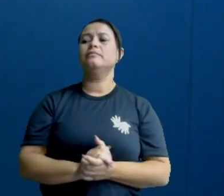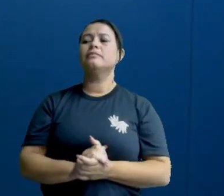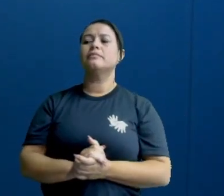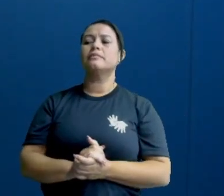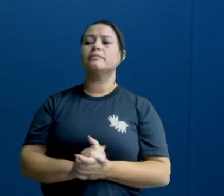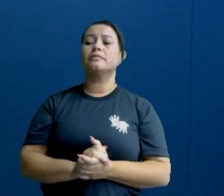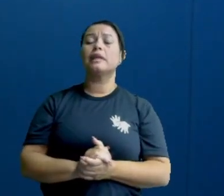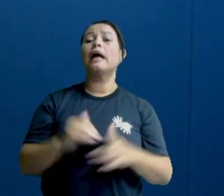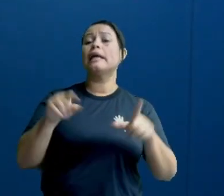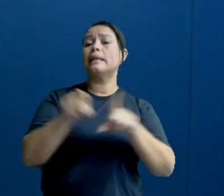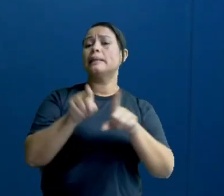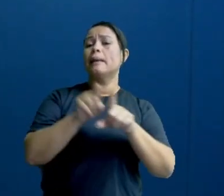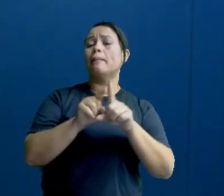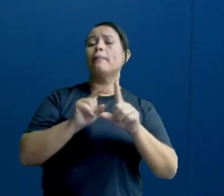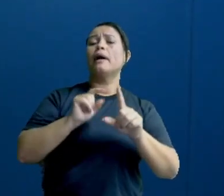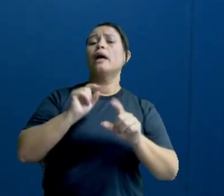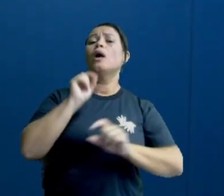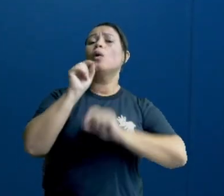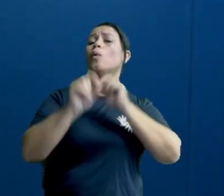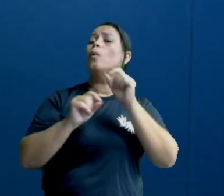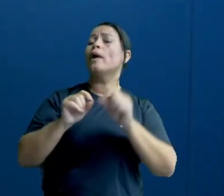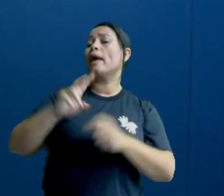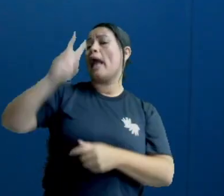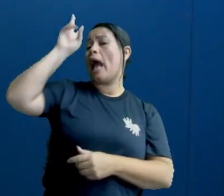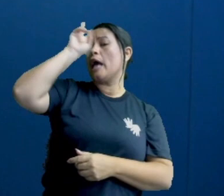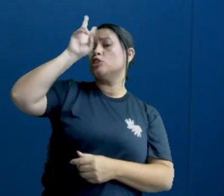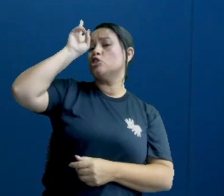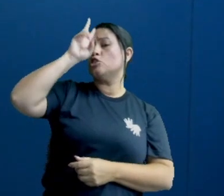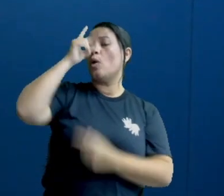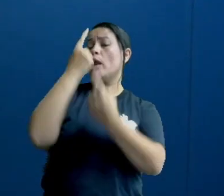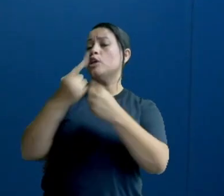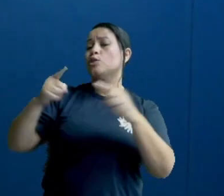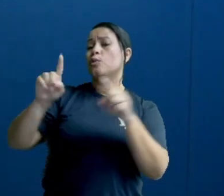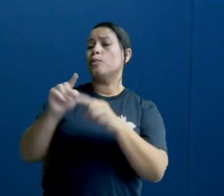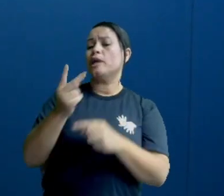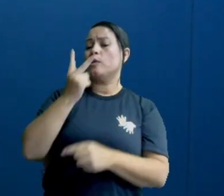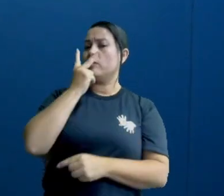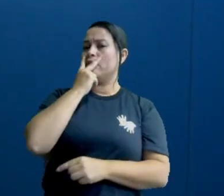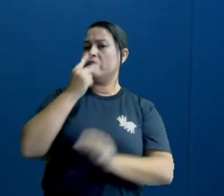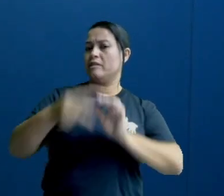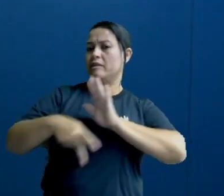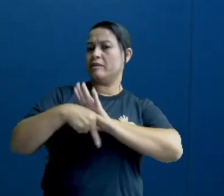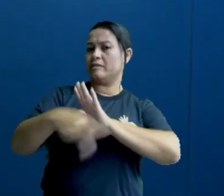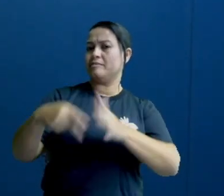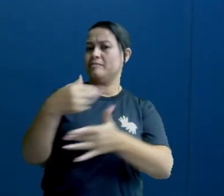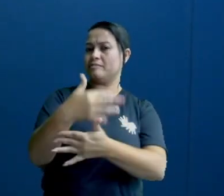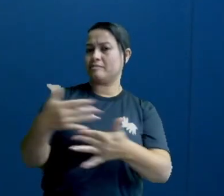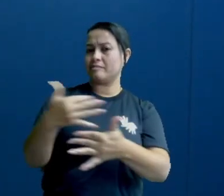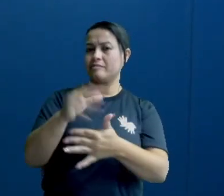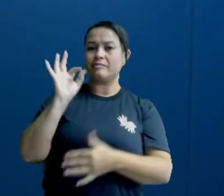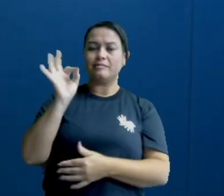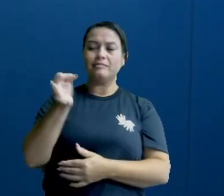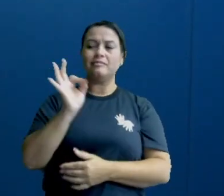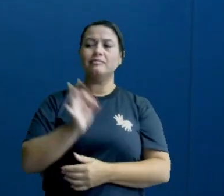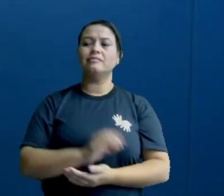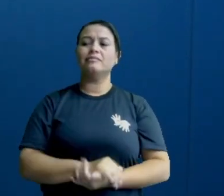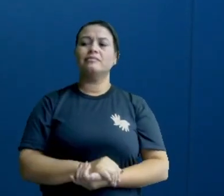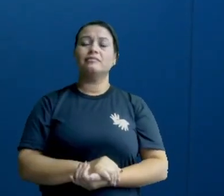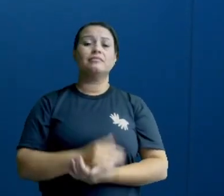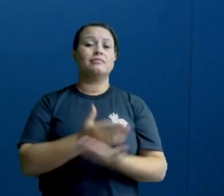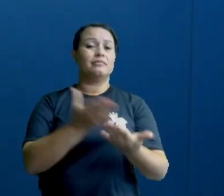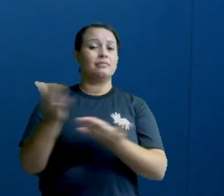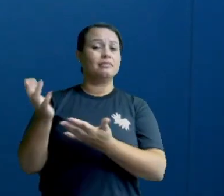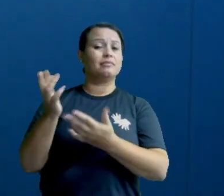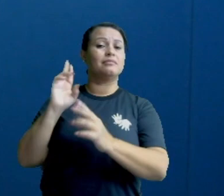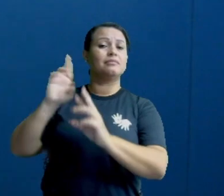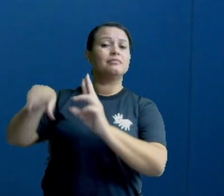estrofes, e os aspectos históricos do hino da cidade da Vitória de Santo Antão, tá certo? Essas são